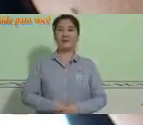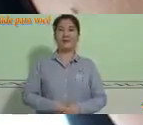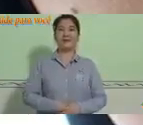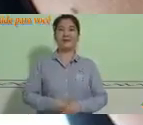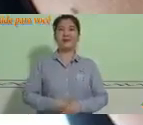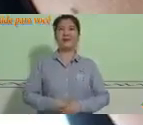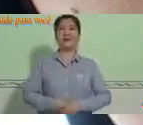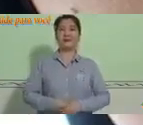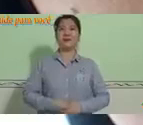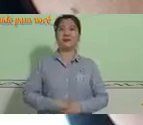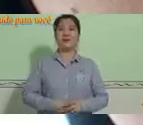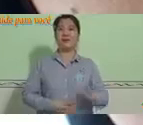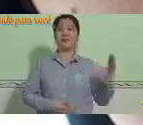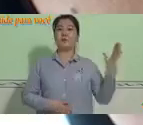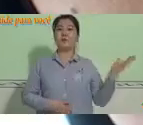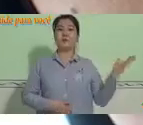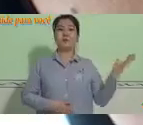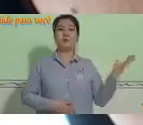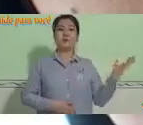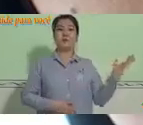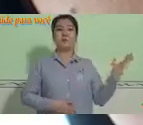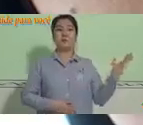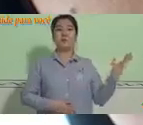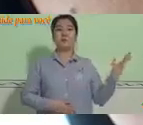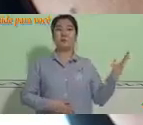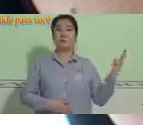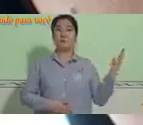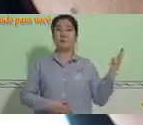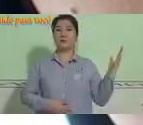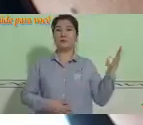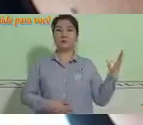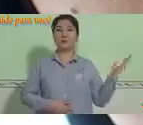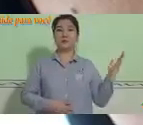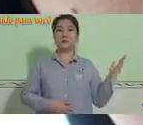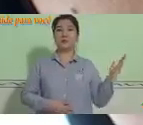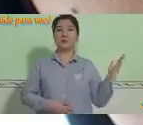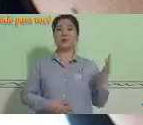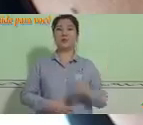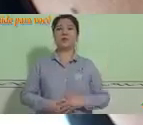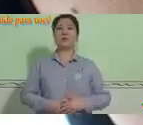P-D-I-S-T-A-Ureumatologista e inclui os uso de anti-inflamatórios, vírgula, repouso e fisioterapia.